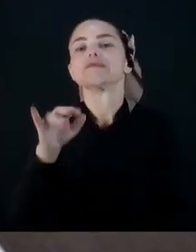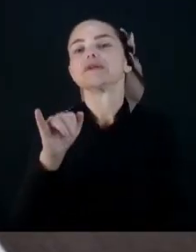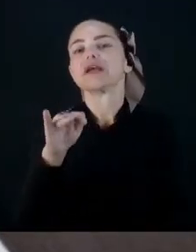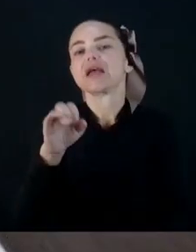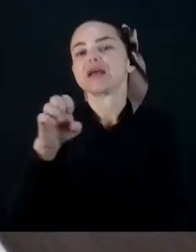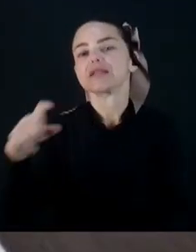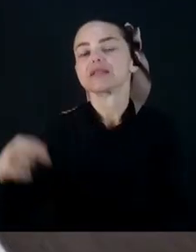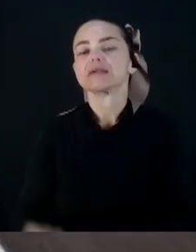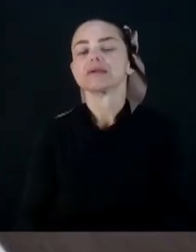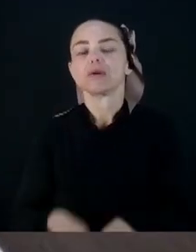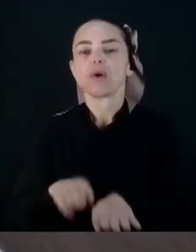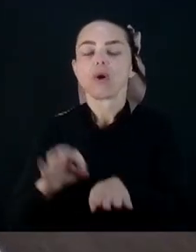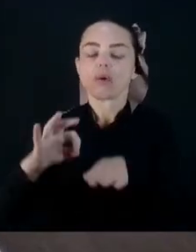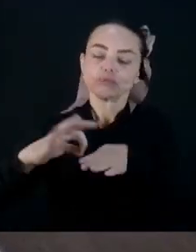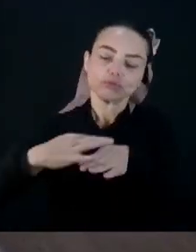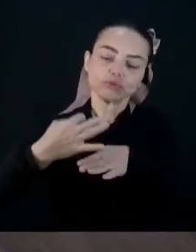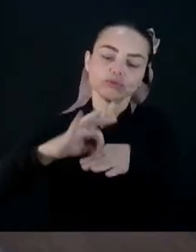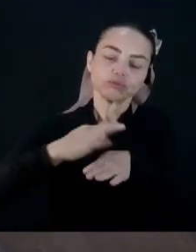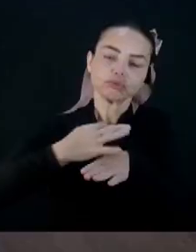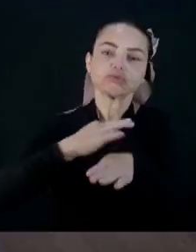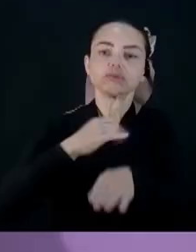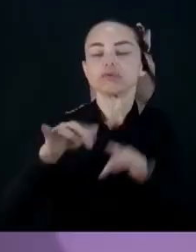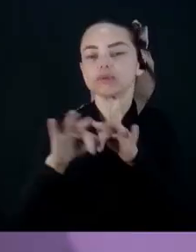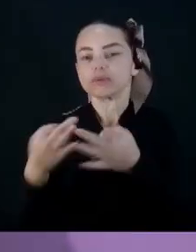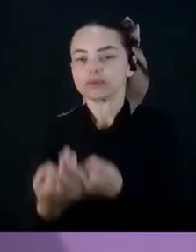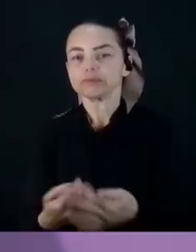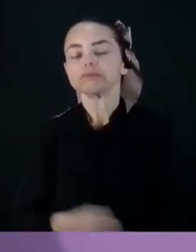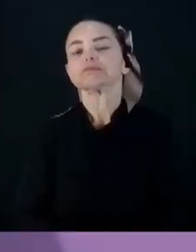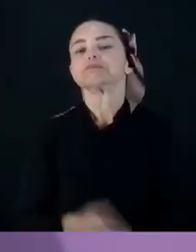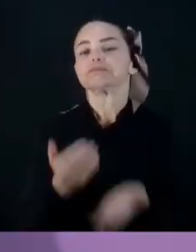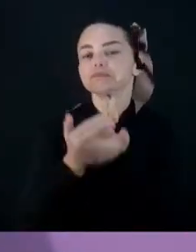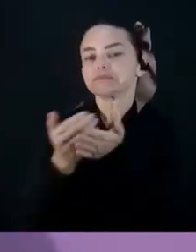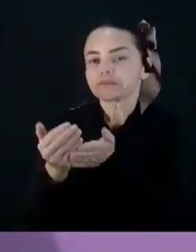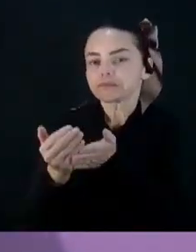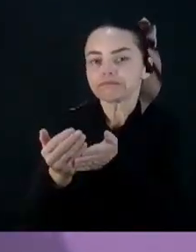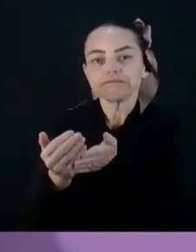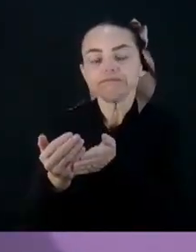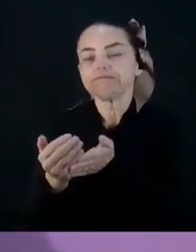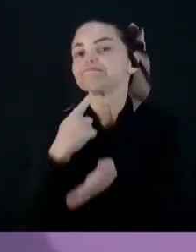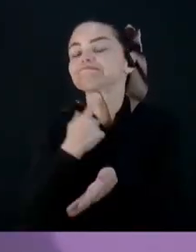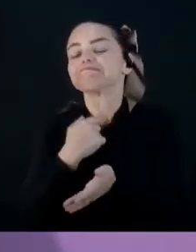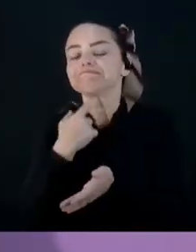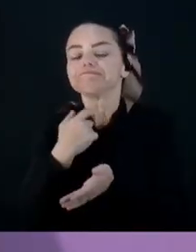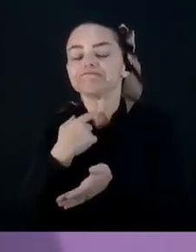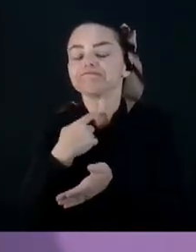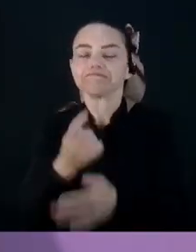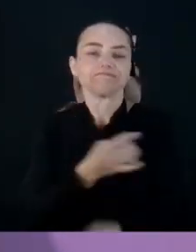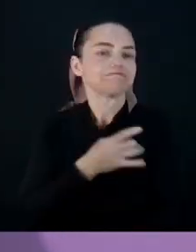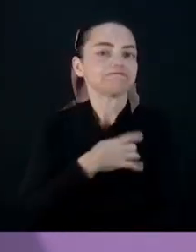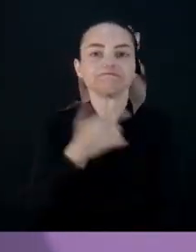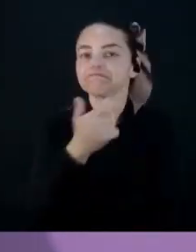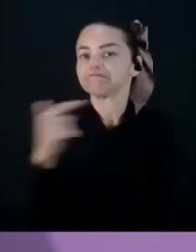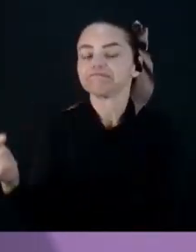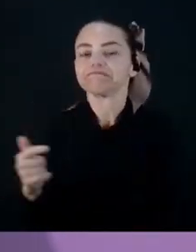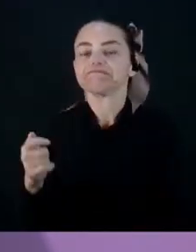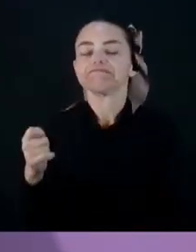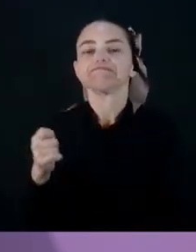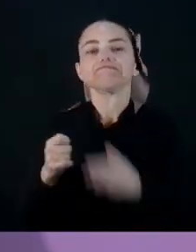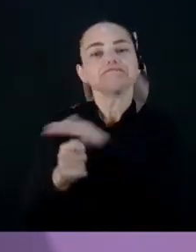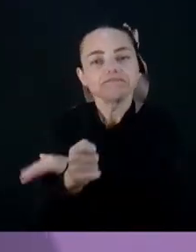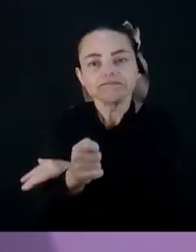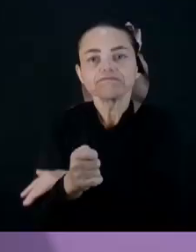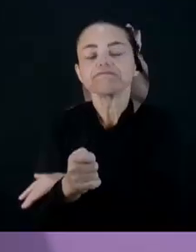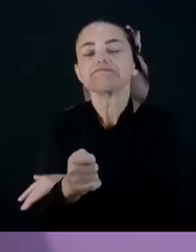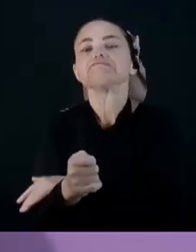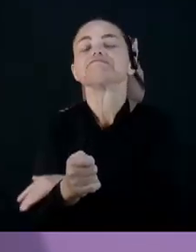reta mesmo. Então é assim, para pessoa que quer começar, não tenha medo, sabe? Invistam, se atirem,